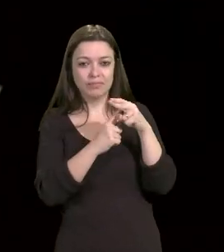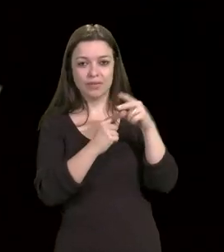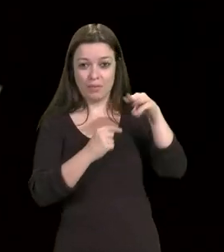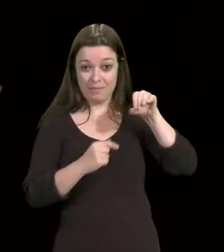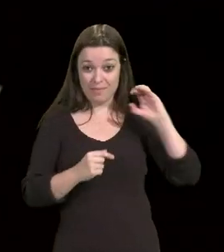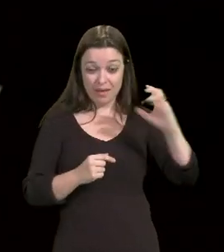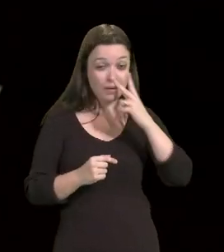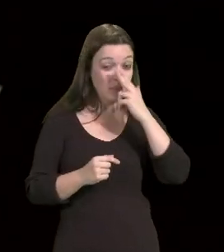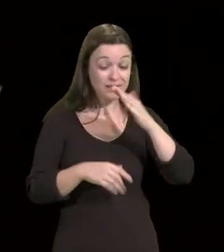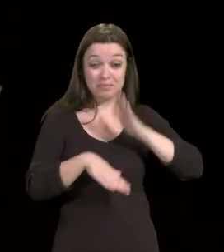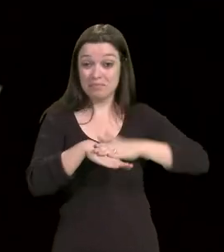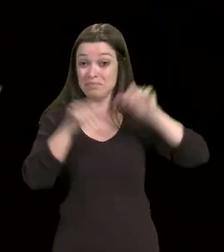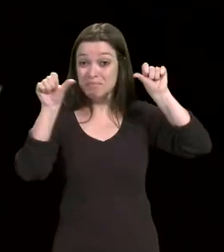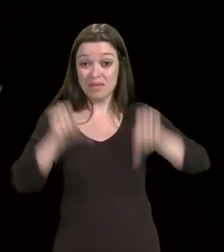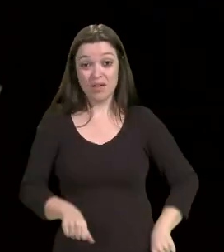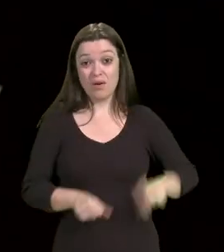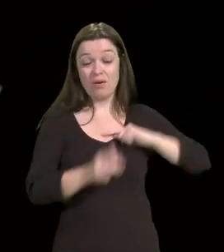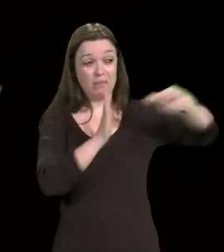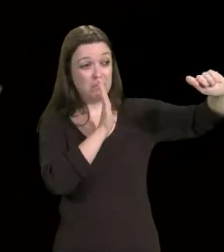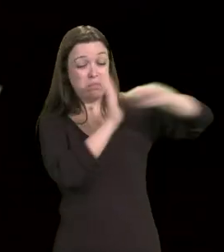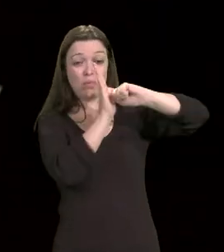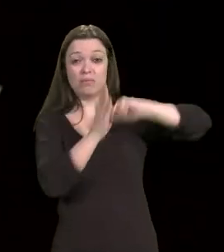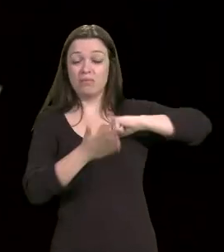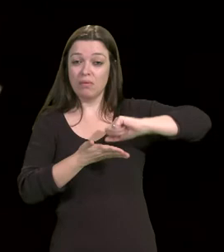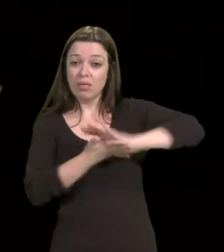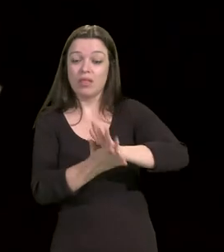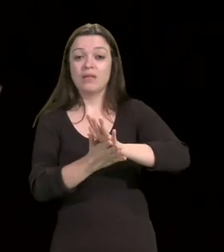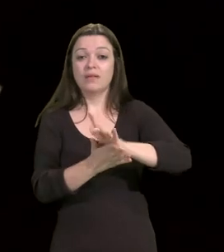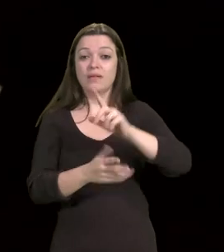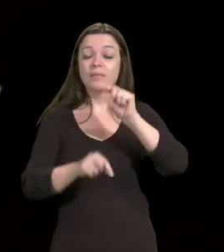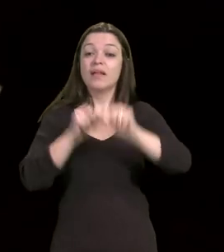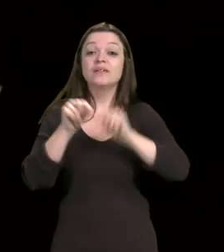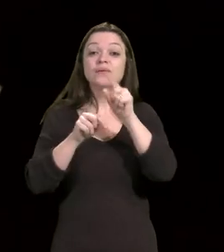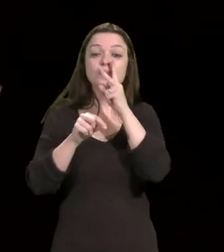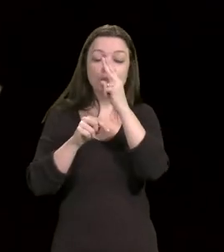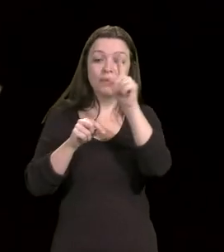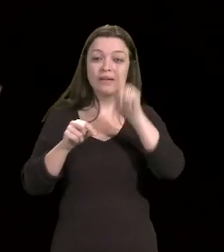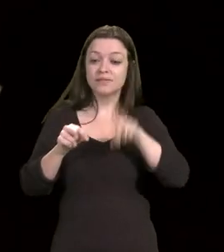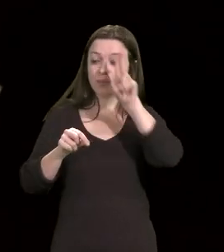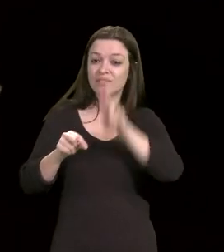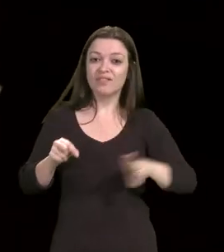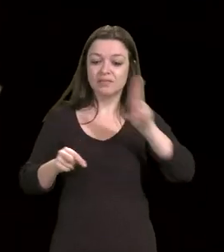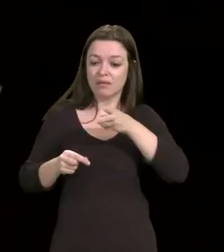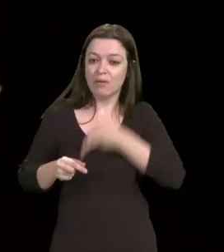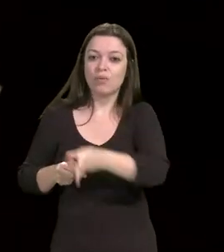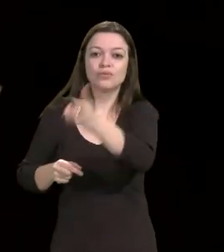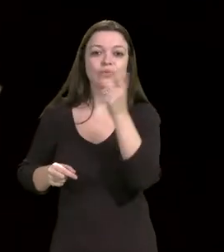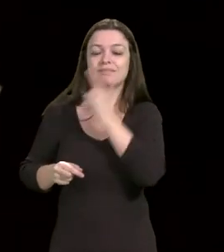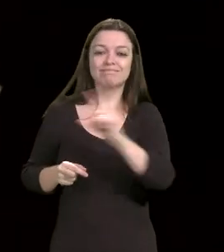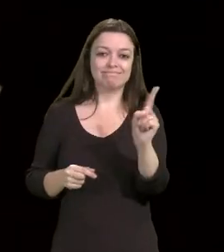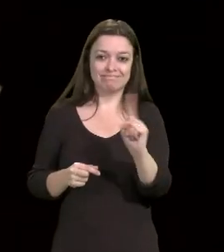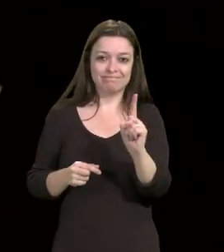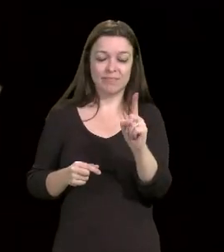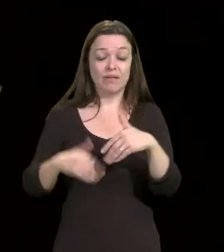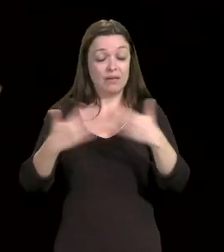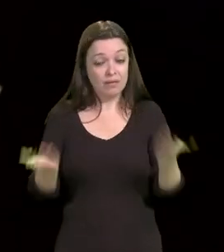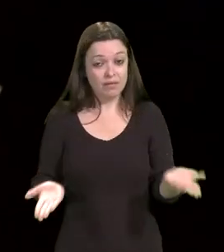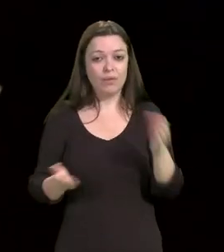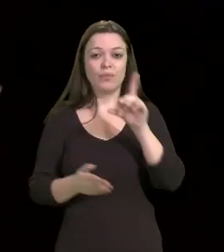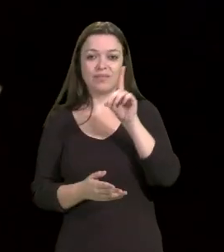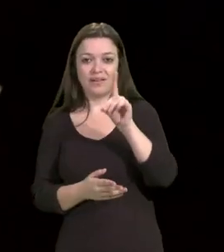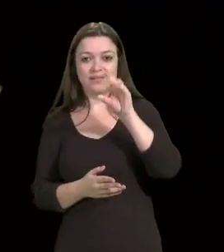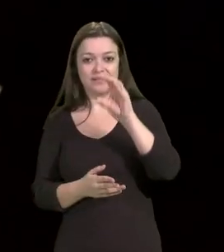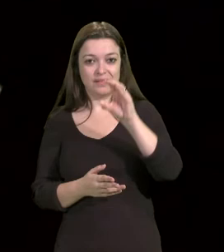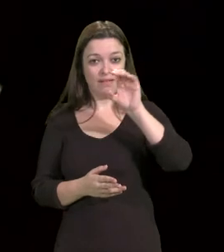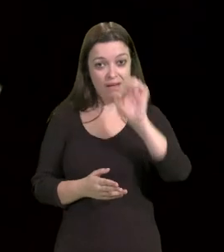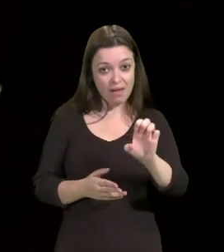e atingem justamente a alma da universidade, impedindo a continuidade de seu funcionamento. Por isso, o DCE